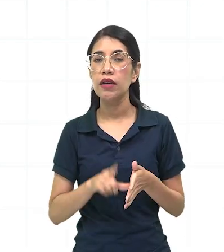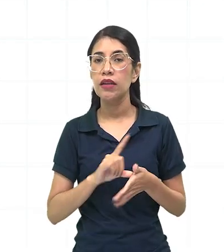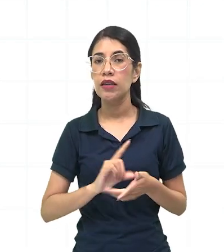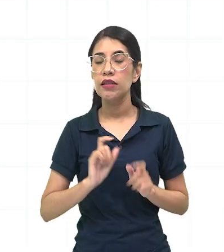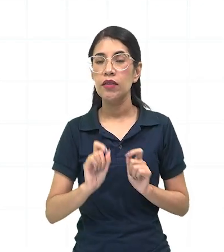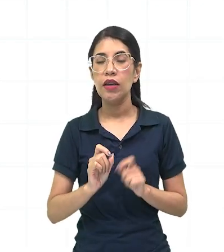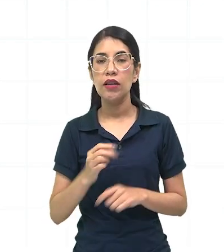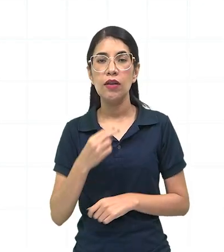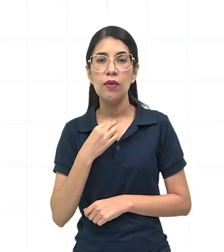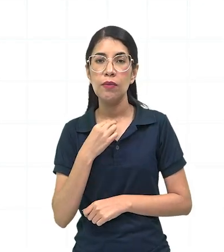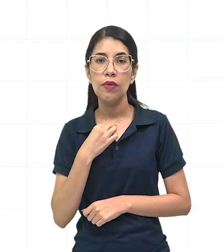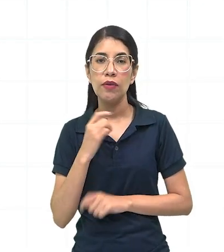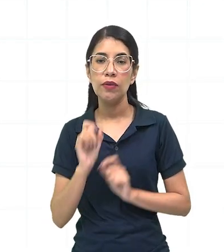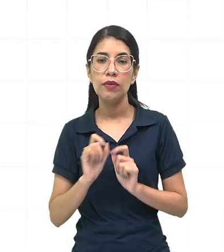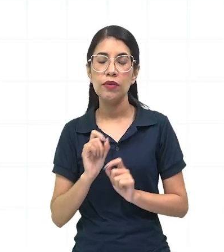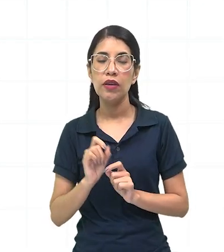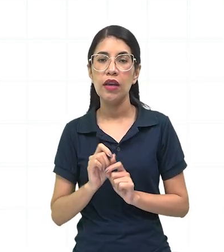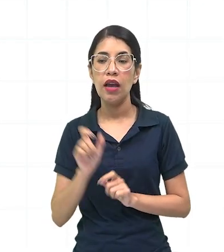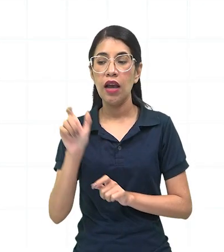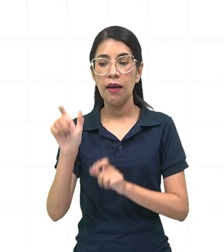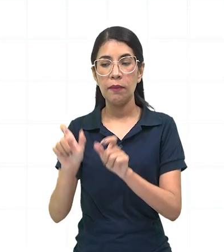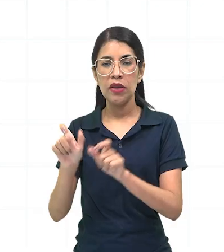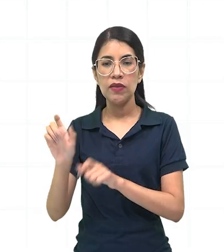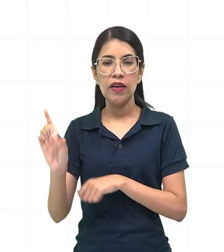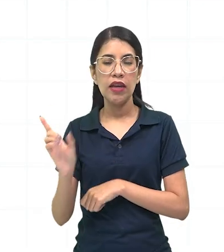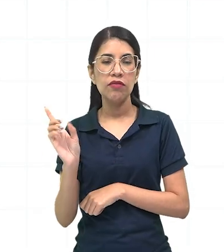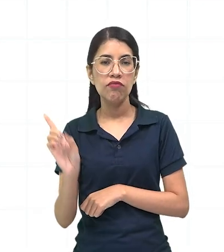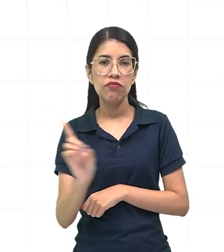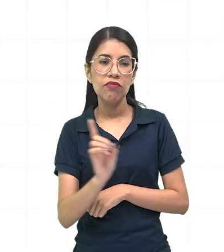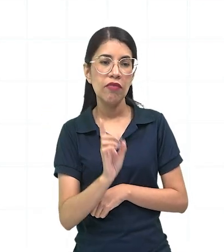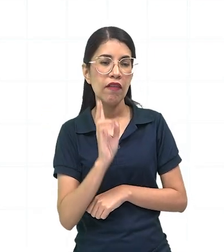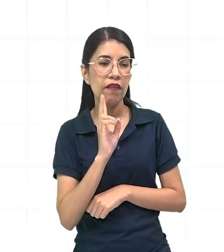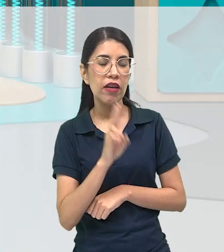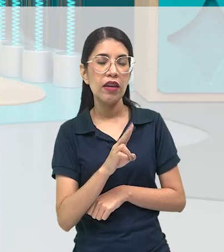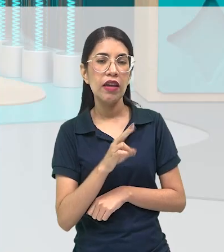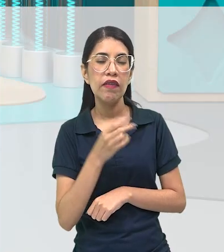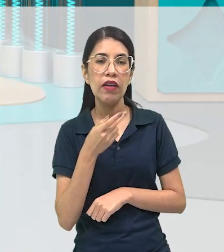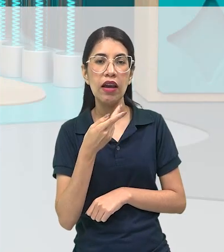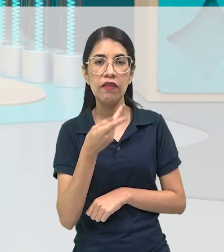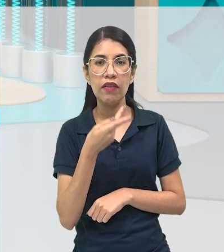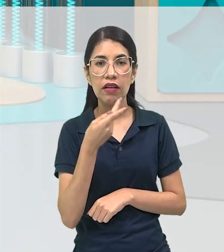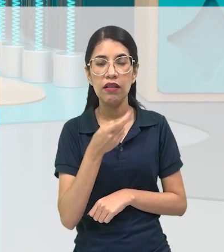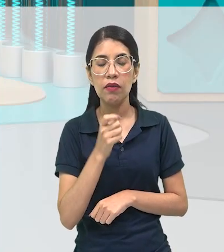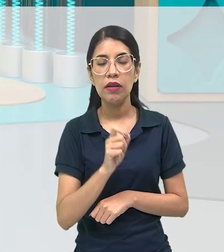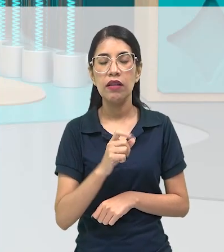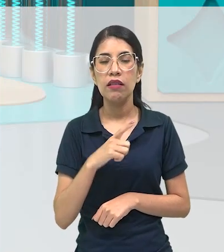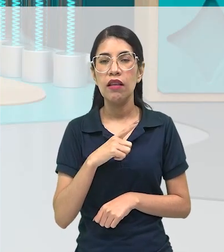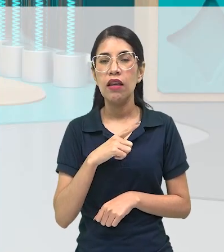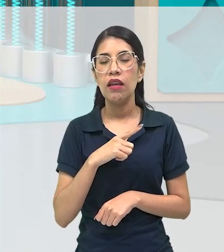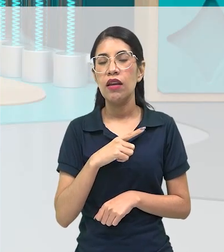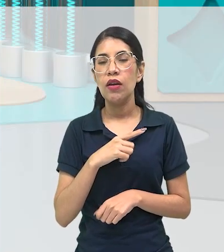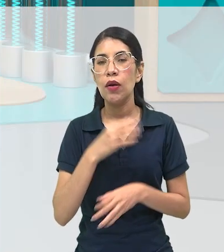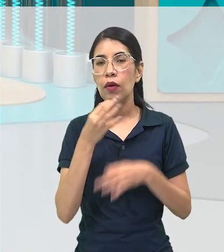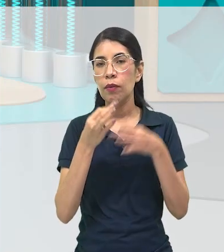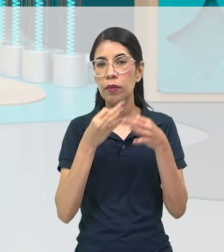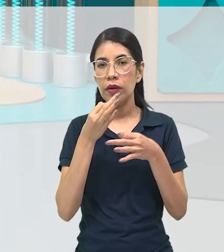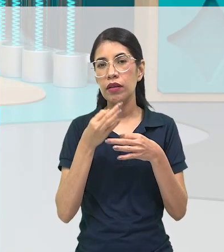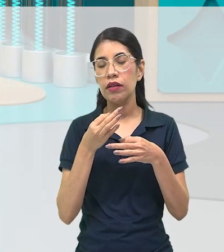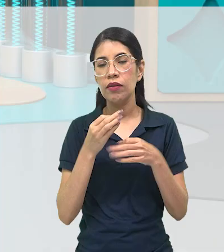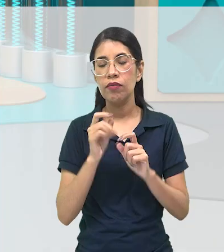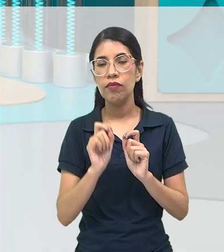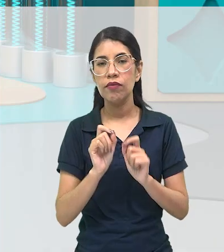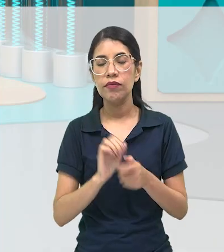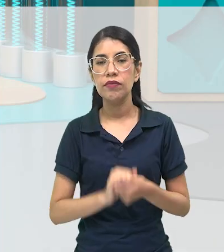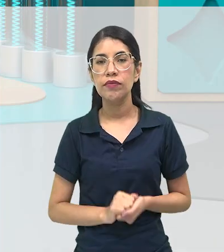ser não dar ouvidos ao que o pessoal vai chegar falando. Sempre vai ter gente dando essas dicas